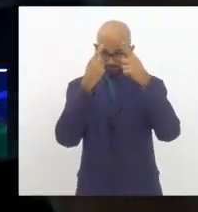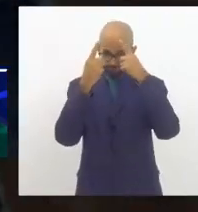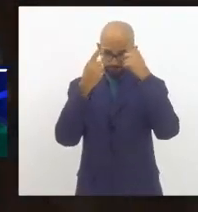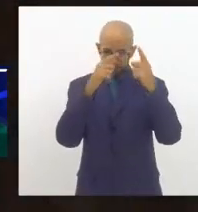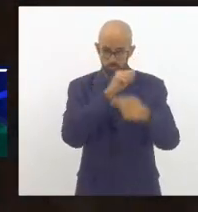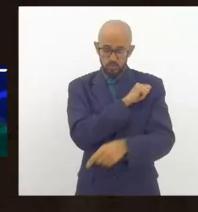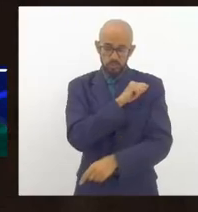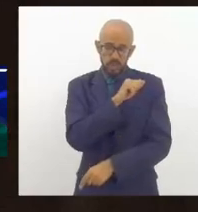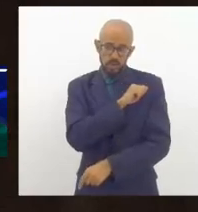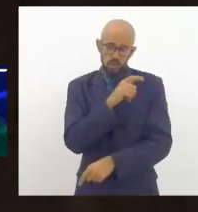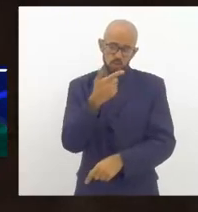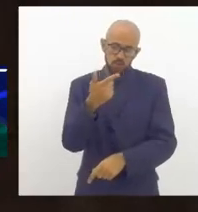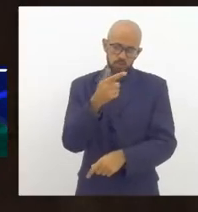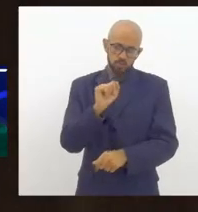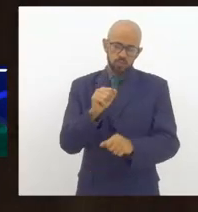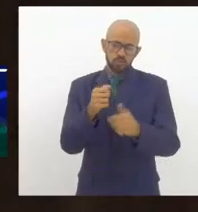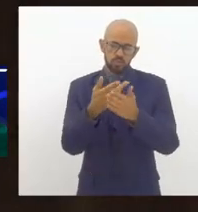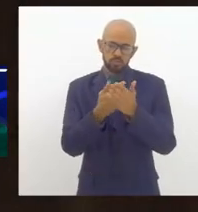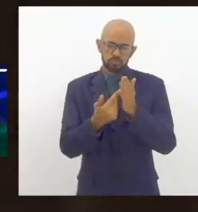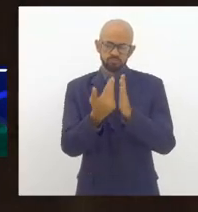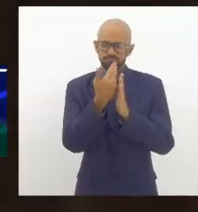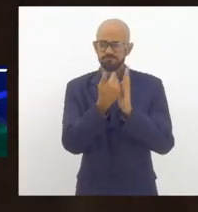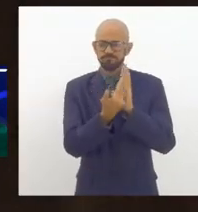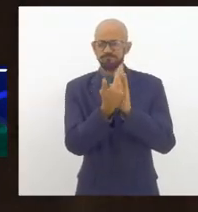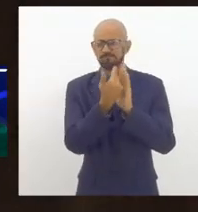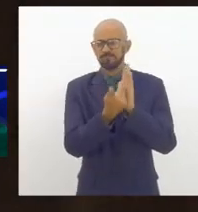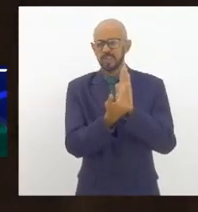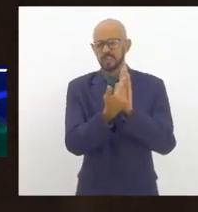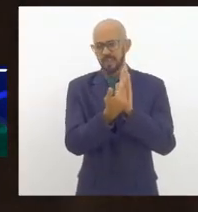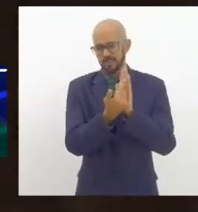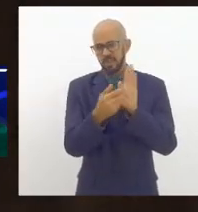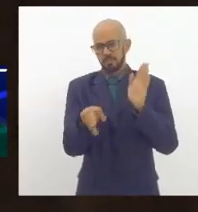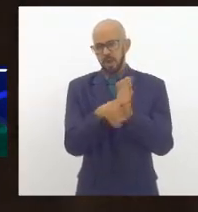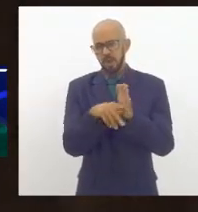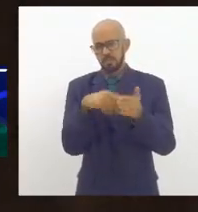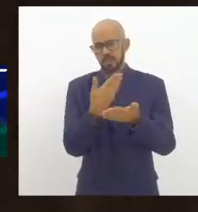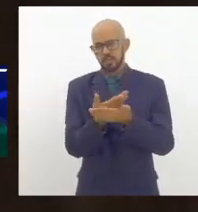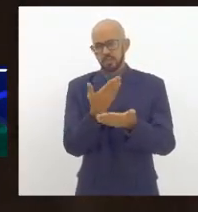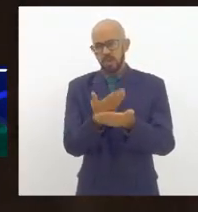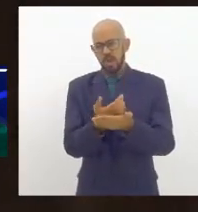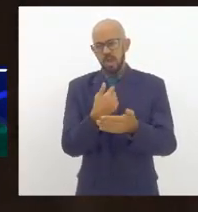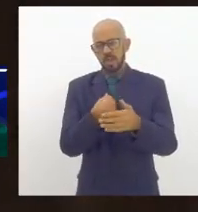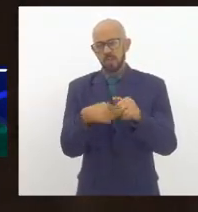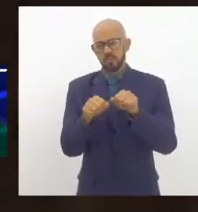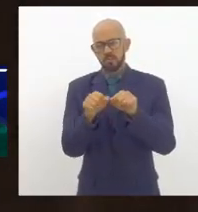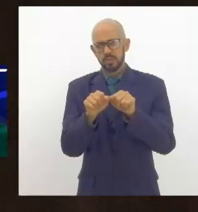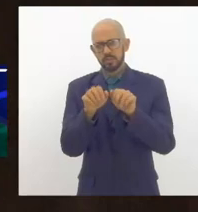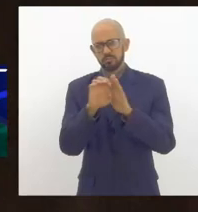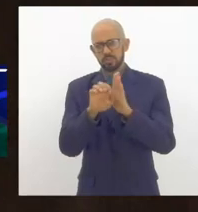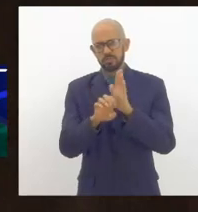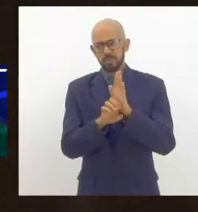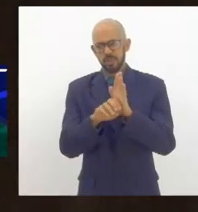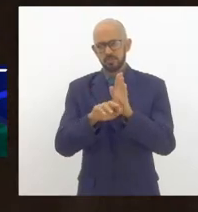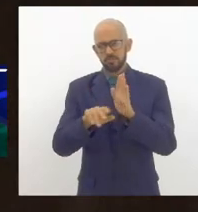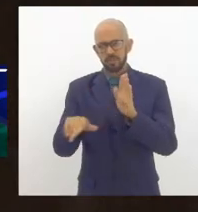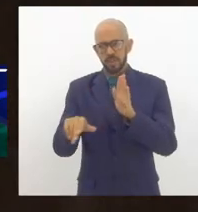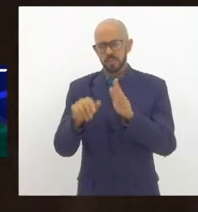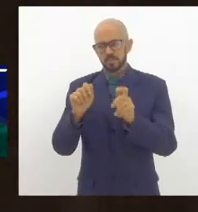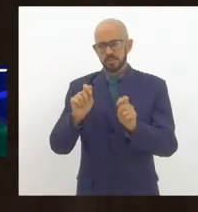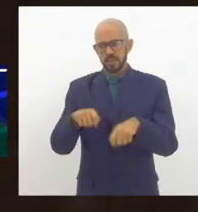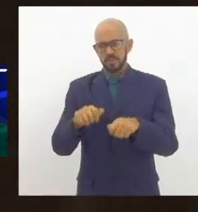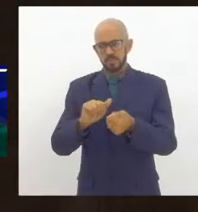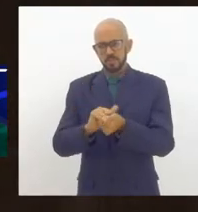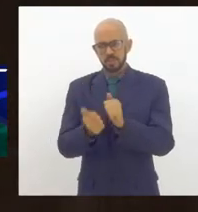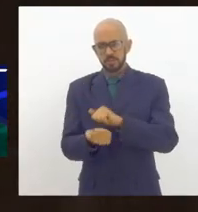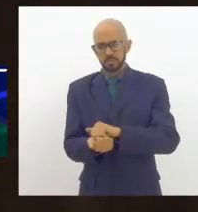dos Estudantes como parte da decoração das escolas então eu fiz emendas que tem alguns aspectos do projeto eu acho que podem ser ajustados